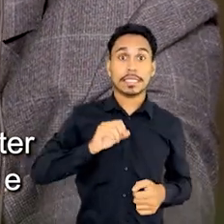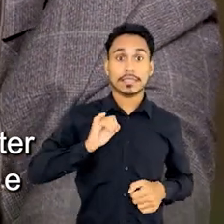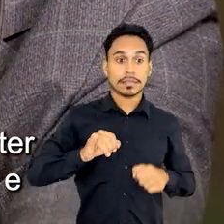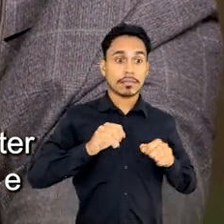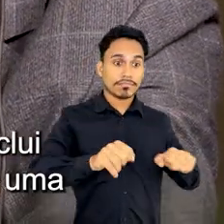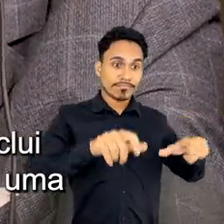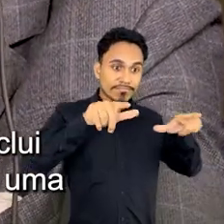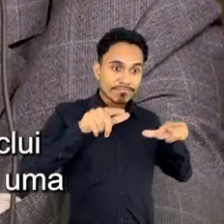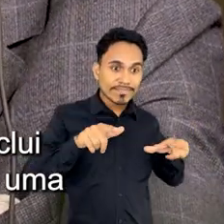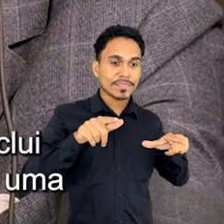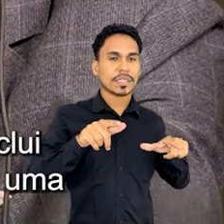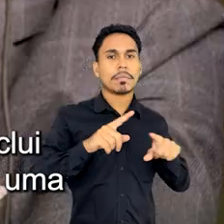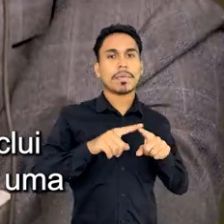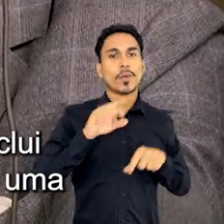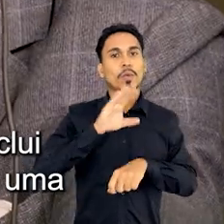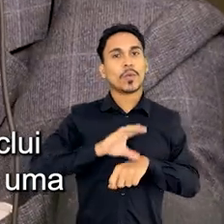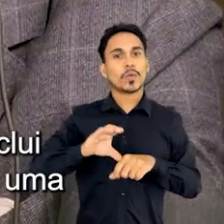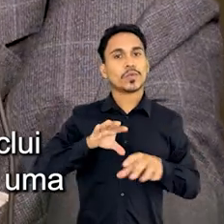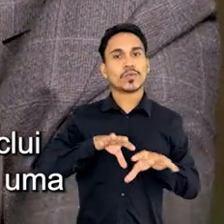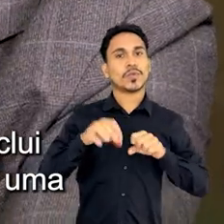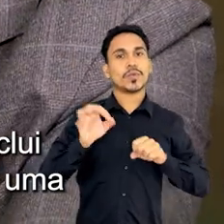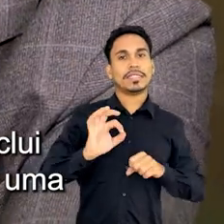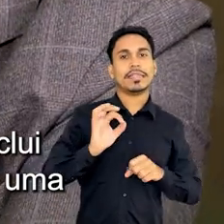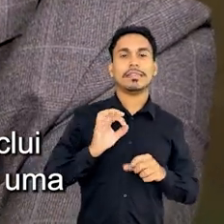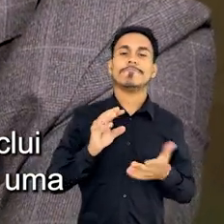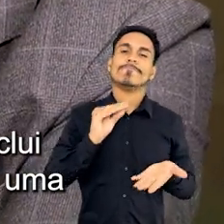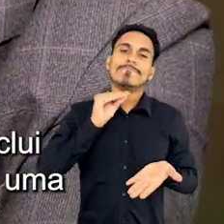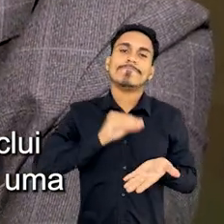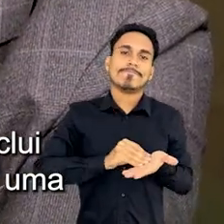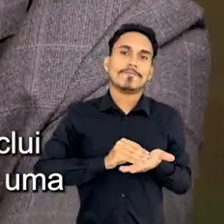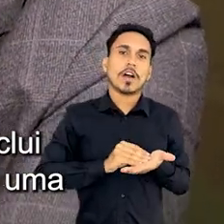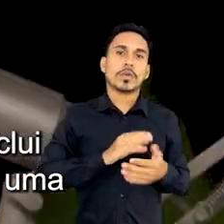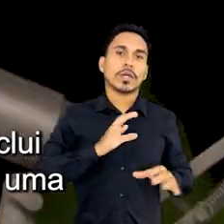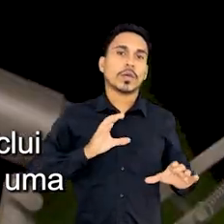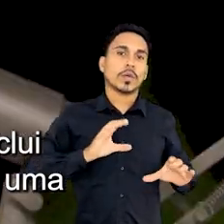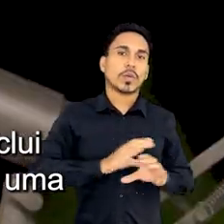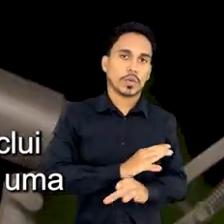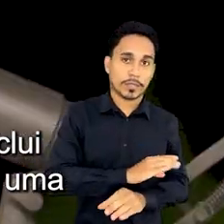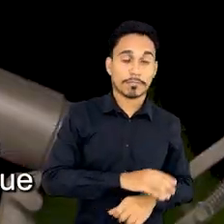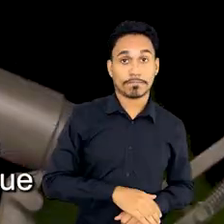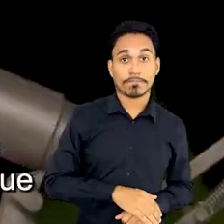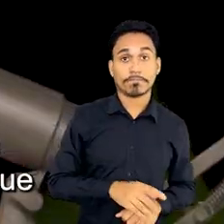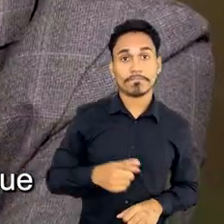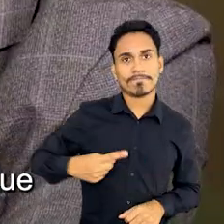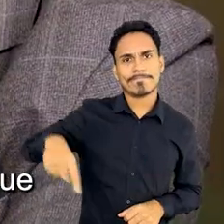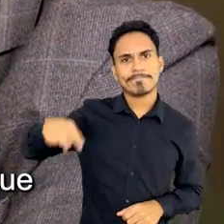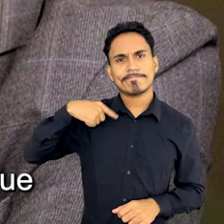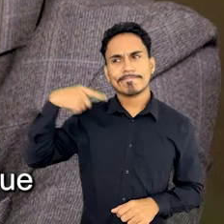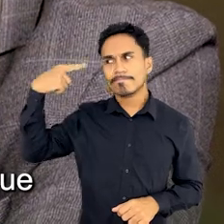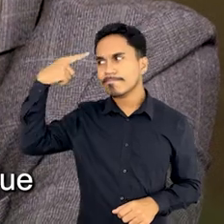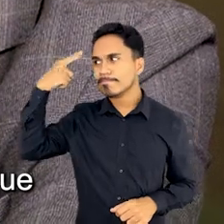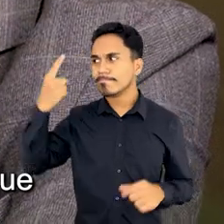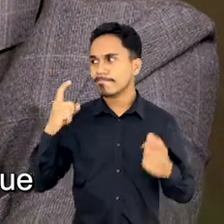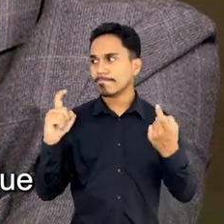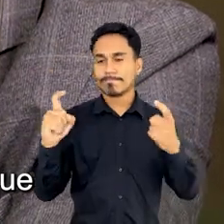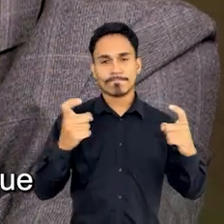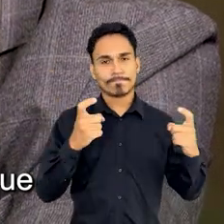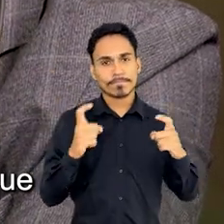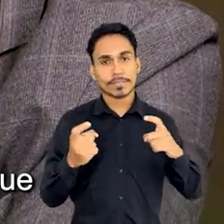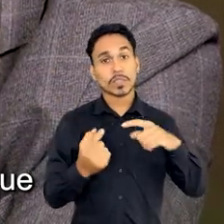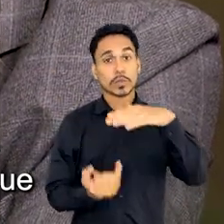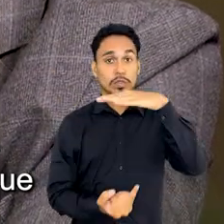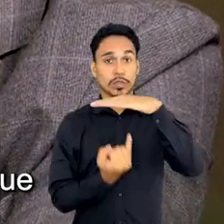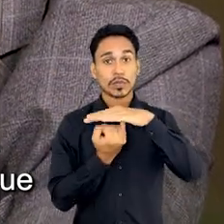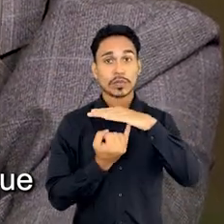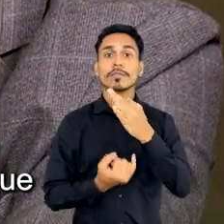pega aquele certificado e não conclui o curso ele é evadido ele não conclui a formação geral dele entendi nós começamos uma discussão e e no Instituto Federal Fluminense